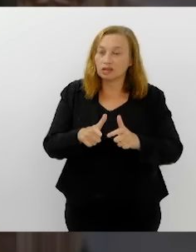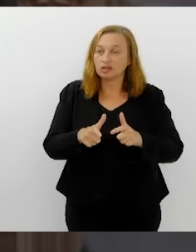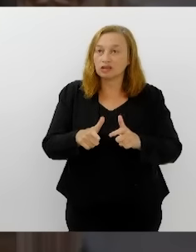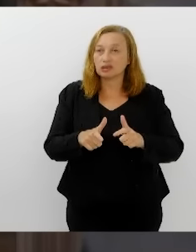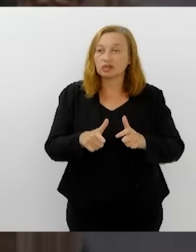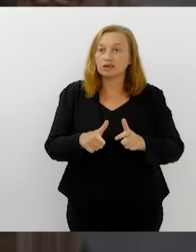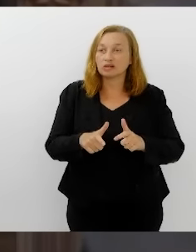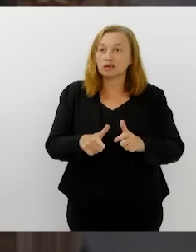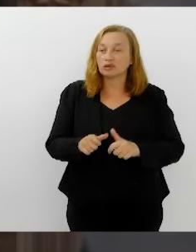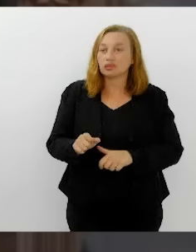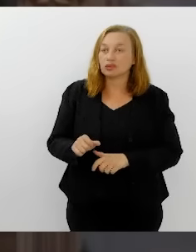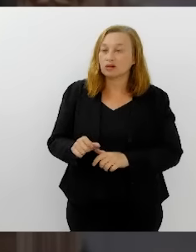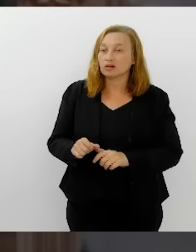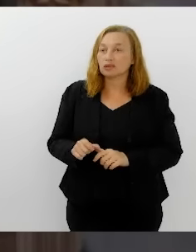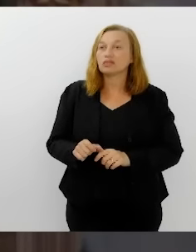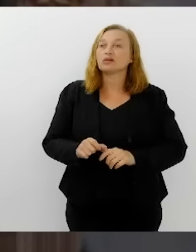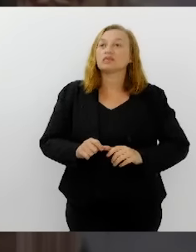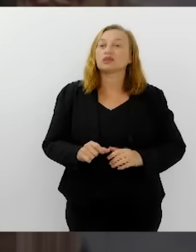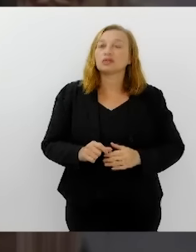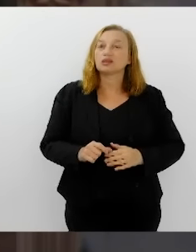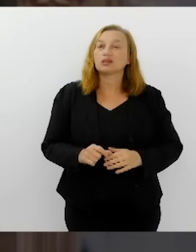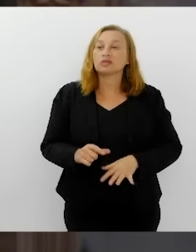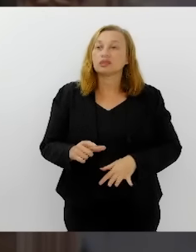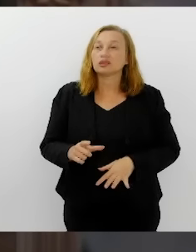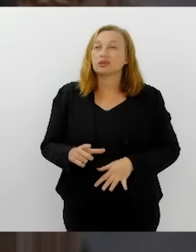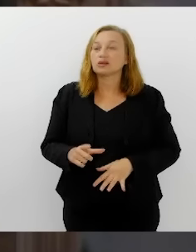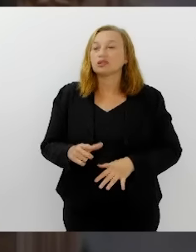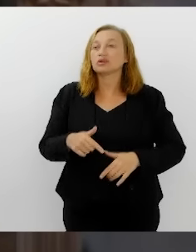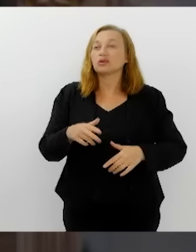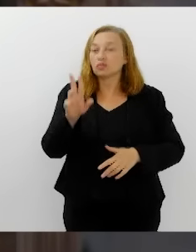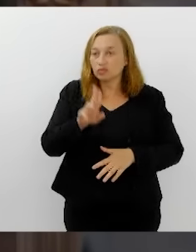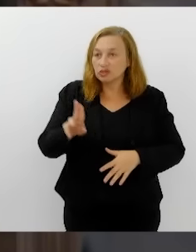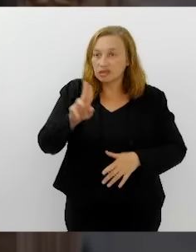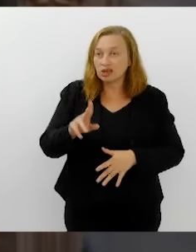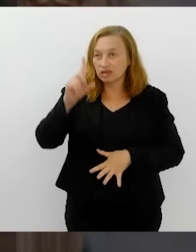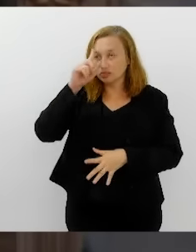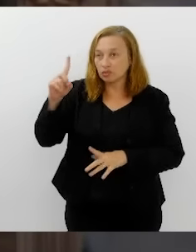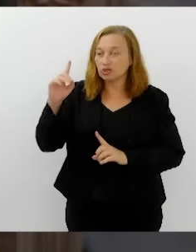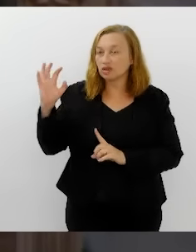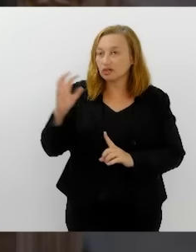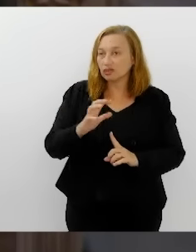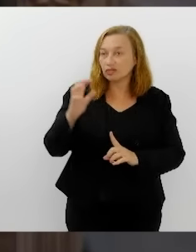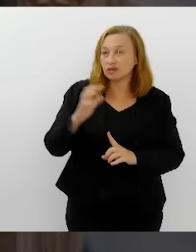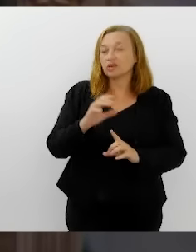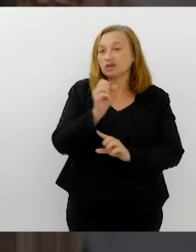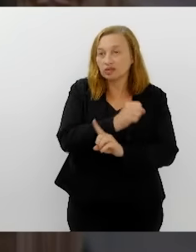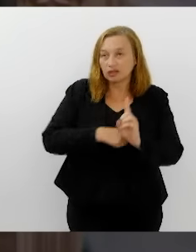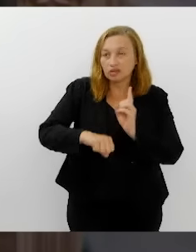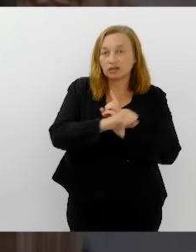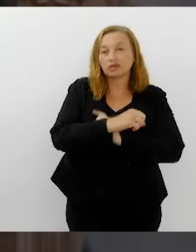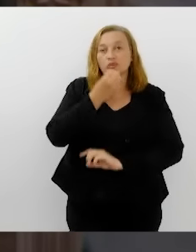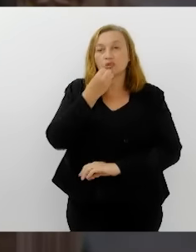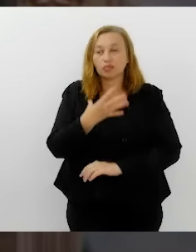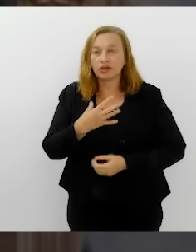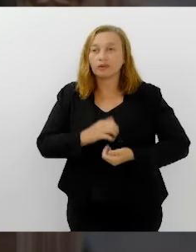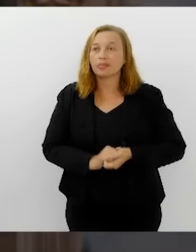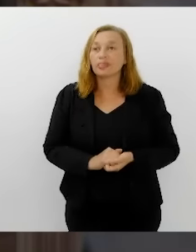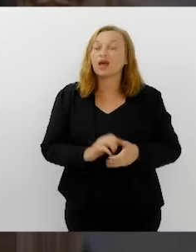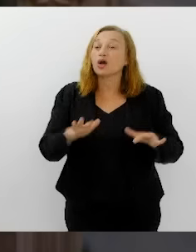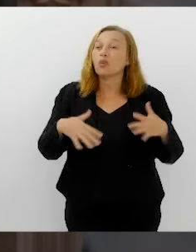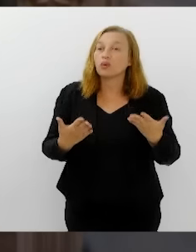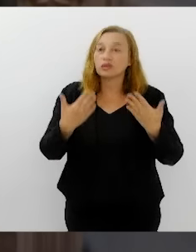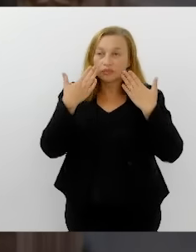esta presença de Deus Nosso Senhor, influenciando a sociedade para o bem. Quando apresentaram